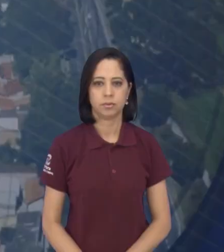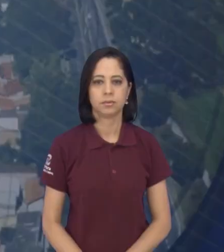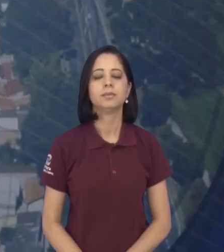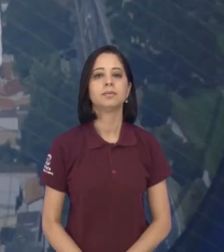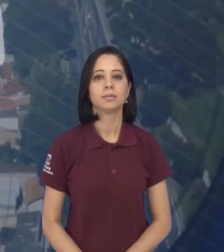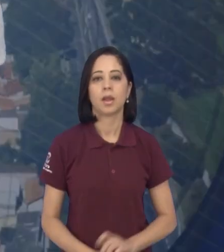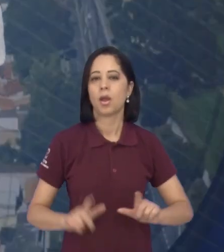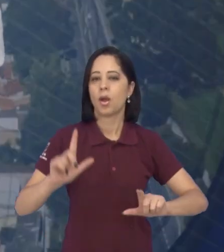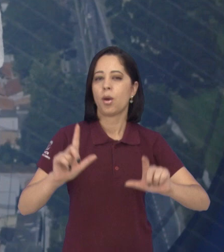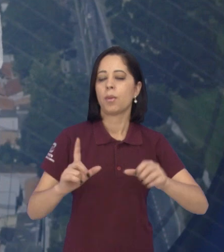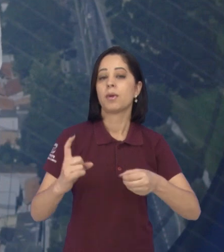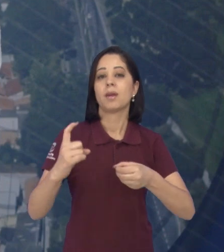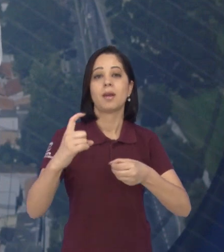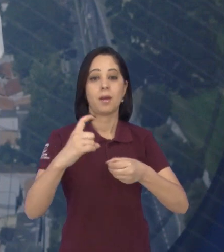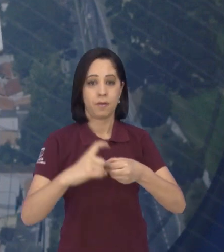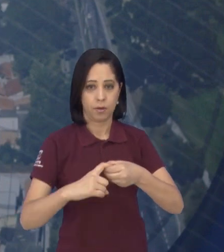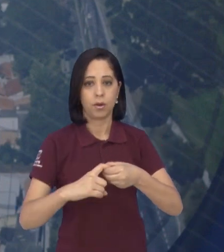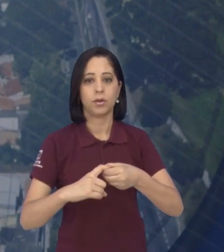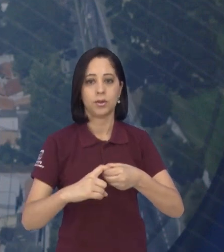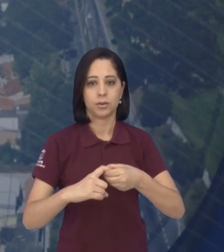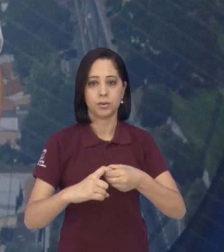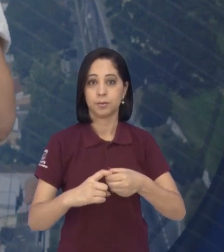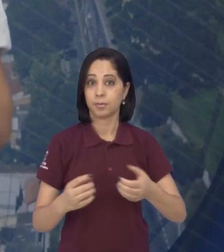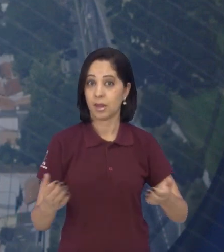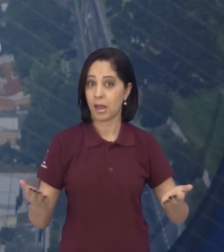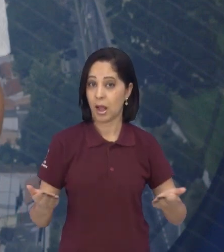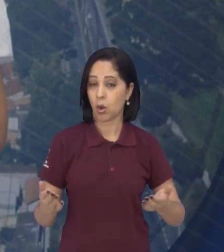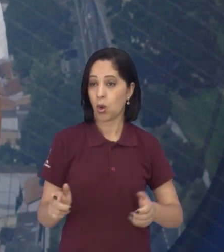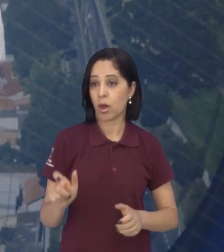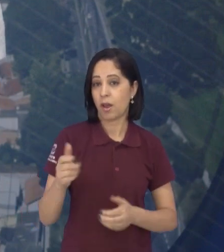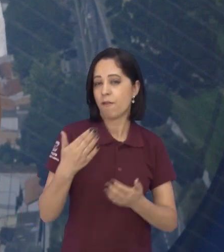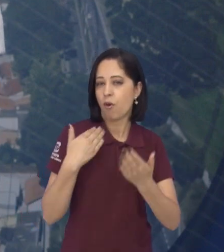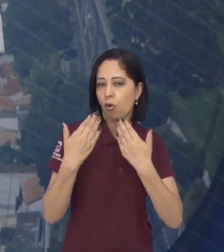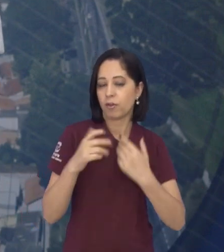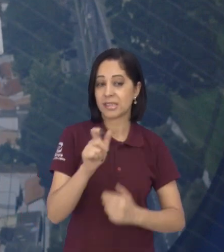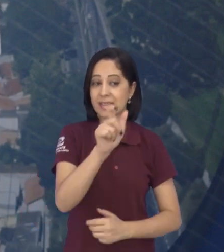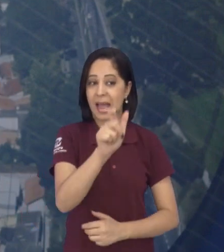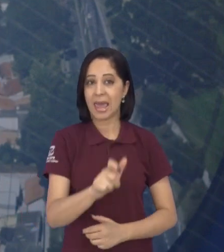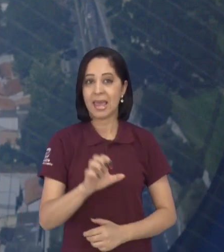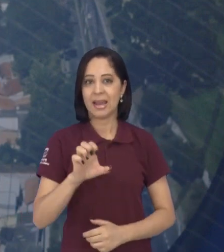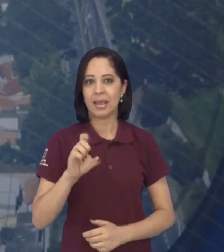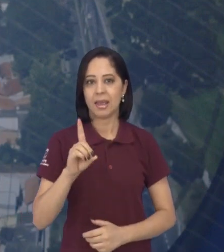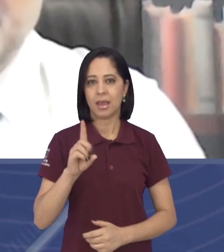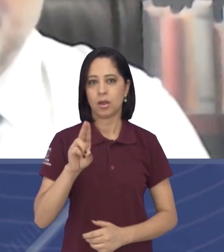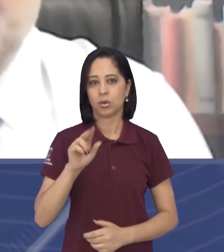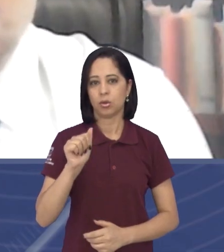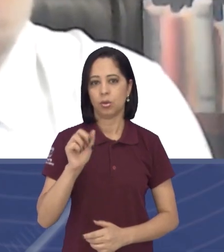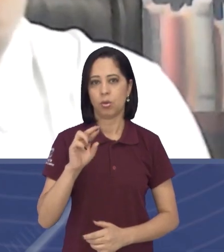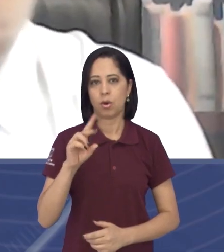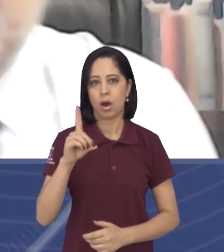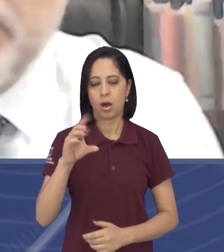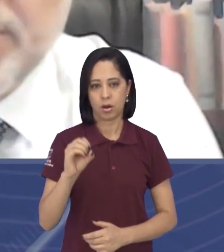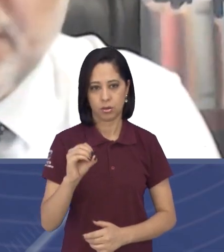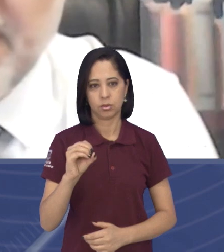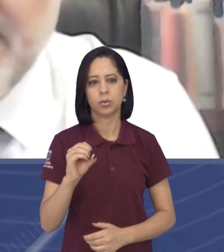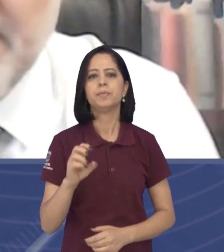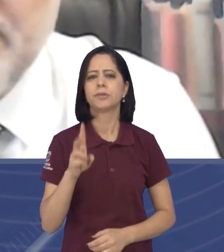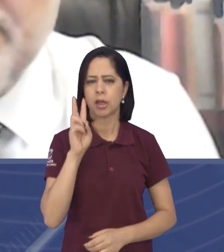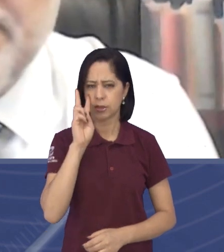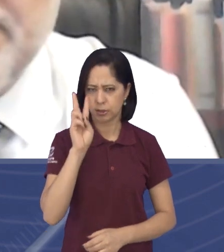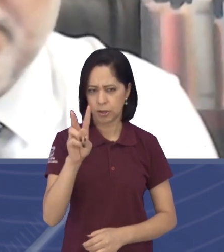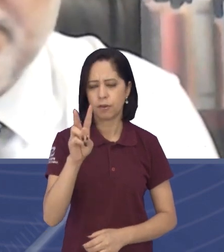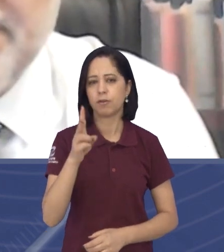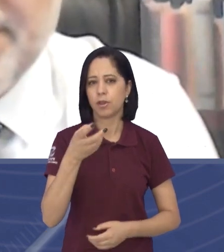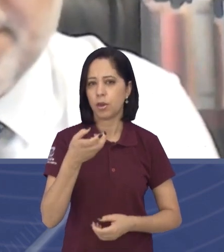De volta com Diálogos. Quero chamar o Eduardo agora. Eduardo, a gente viu um pouquinho